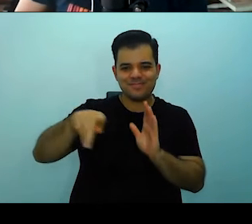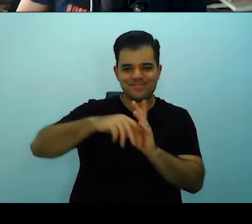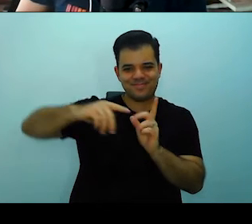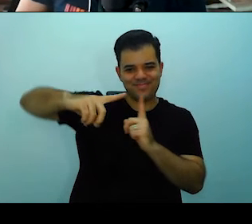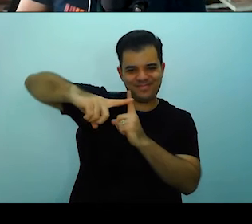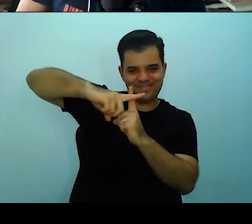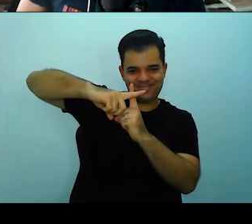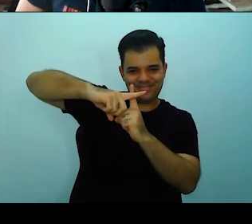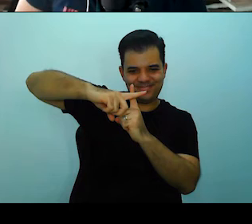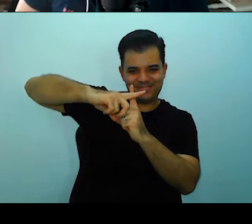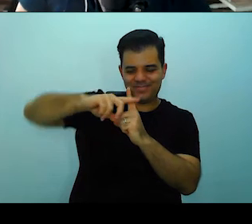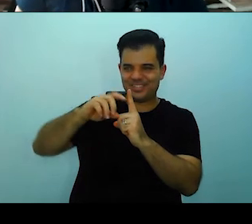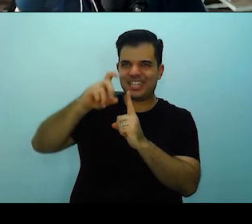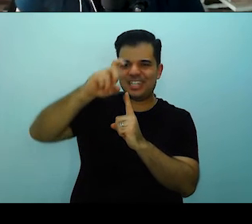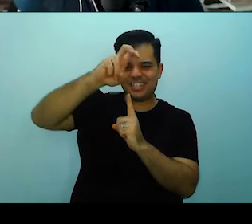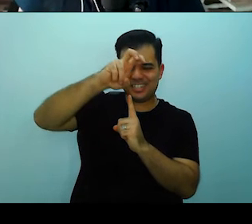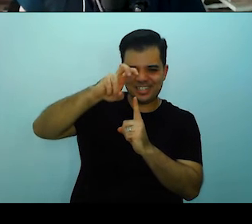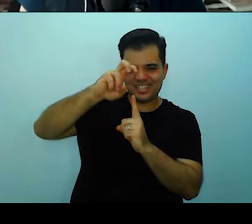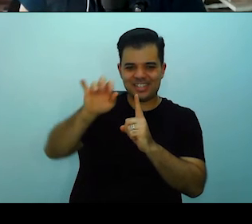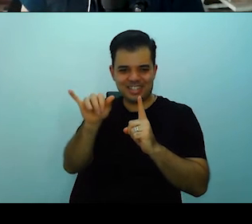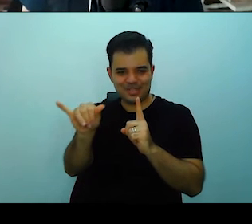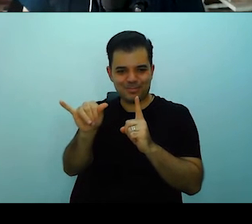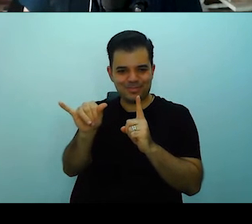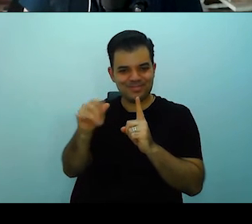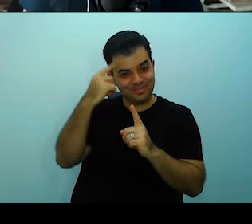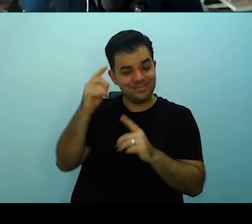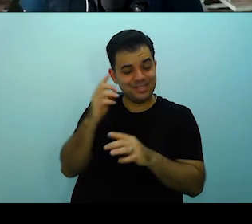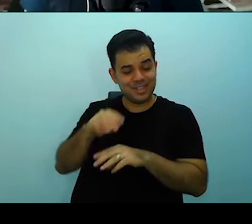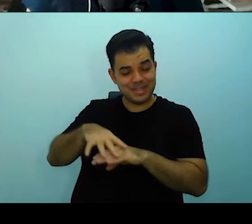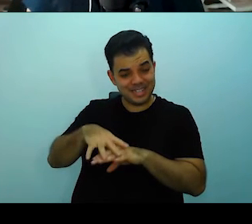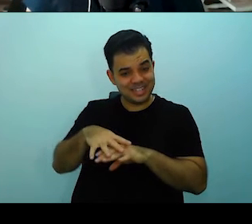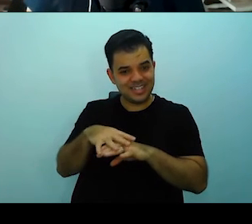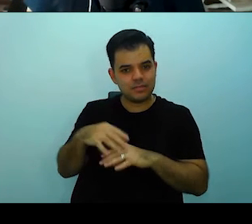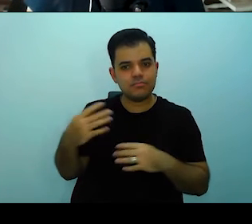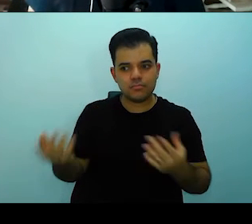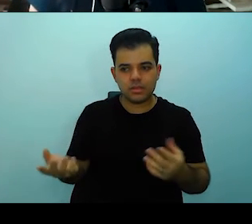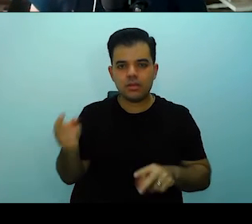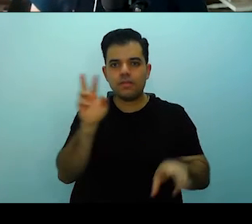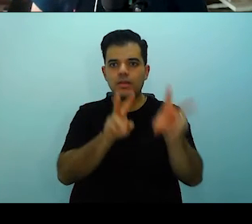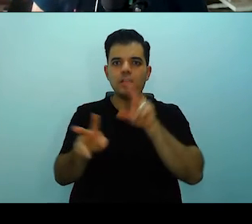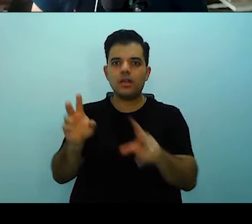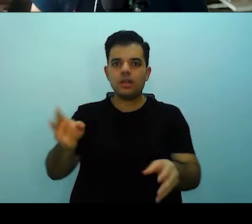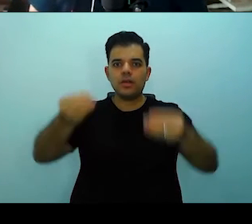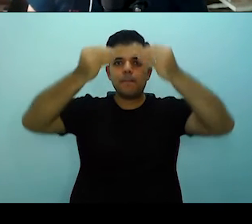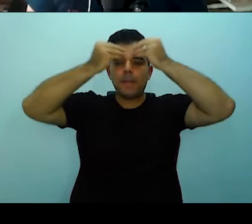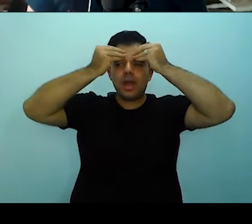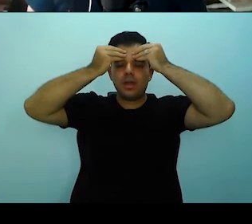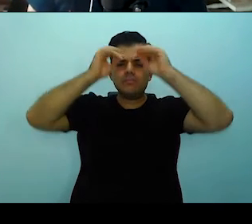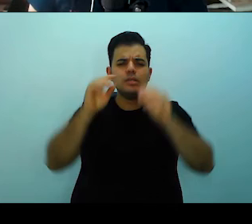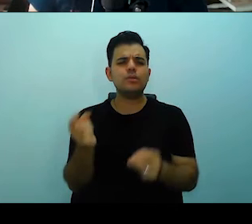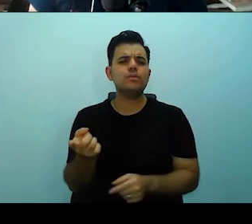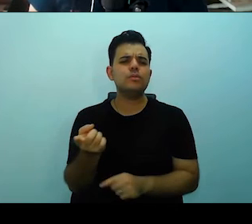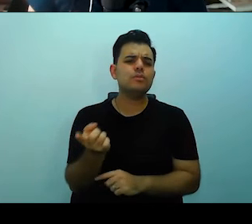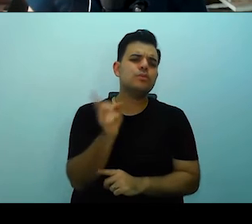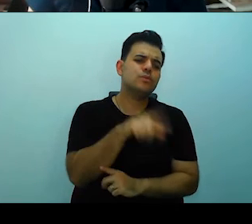aí, através daquela organização visual, ele deriva o conceito. No nosso caso, é o contrário. A gente